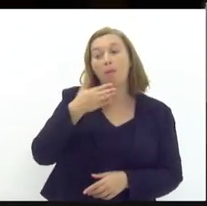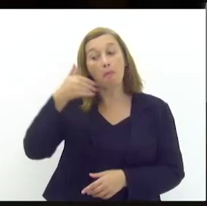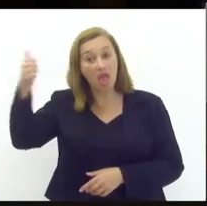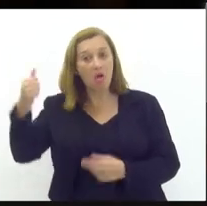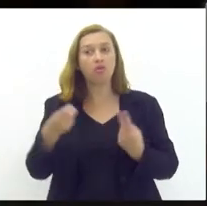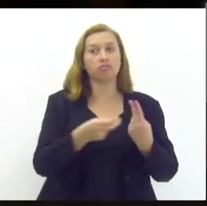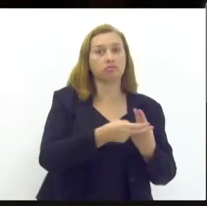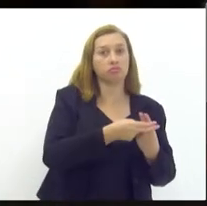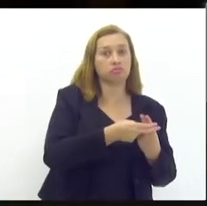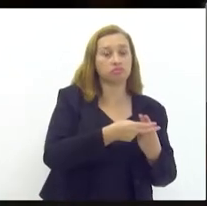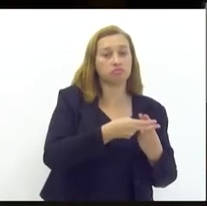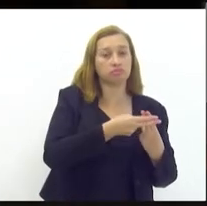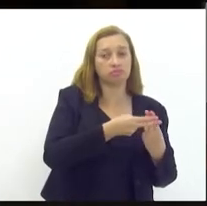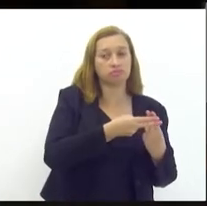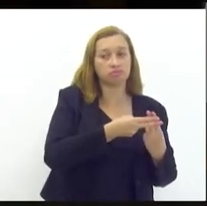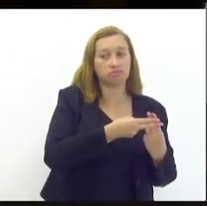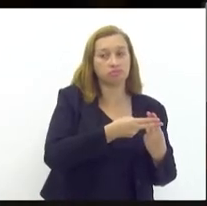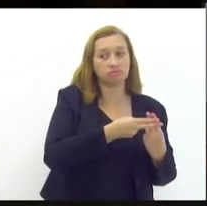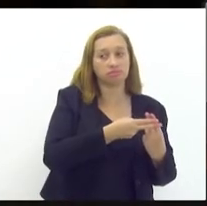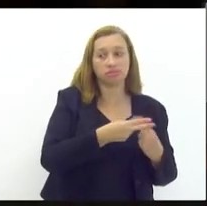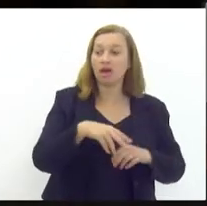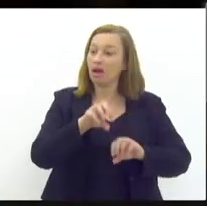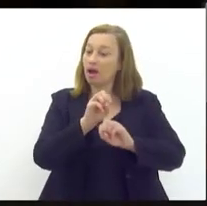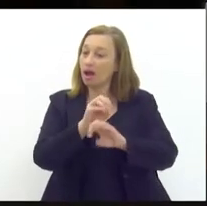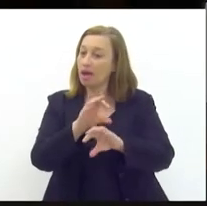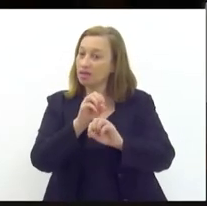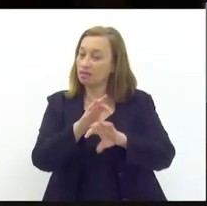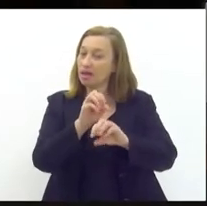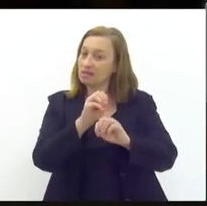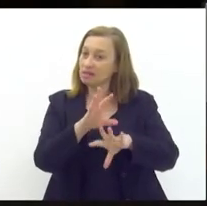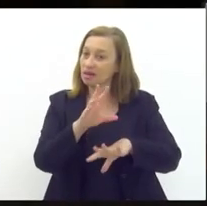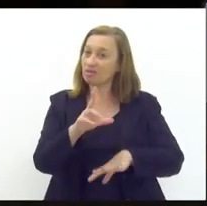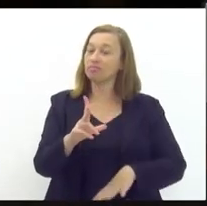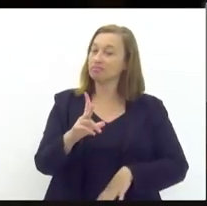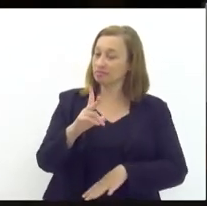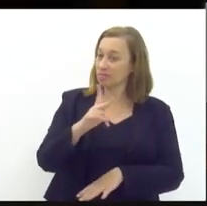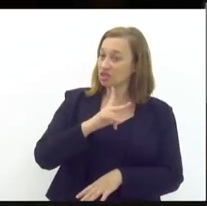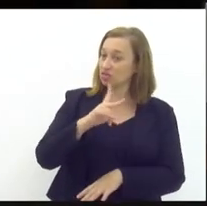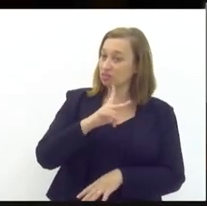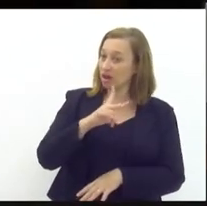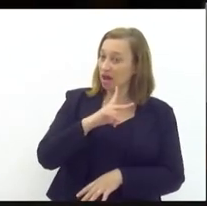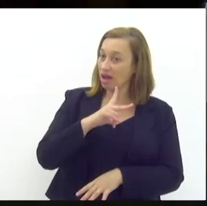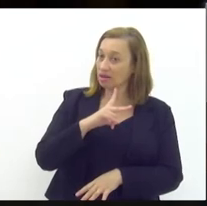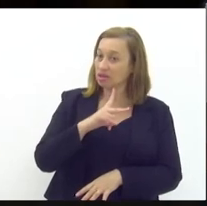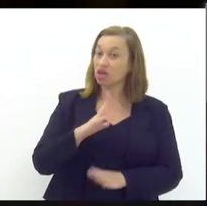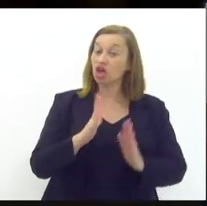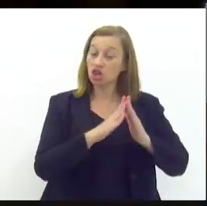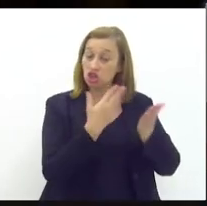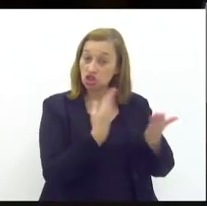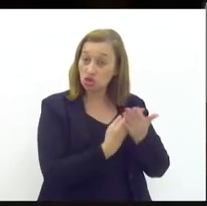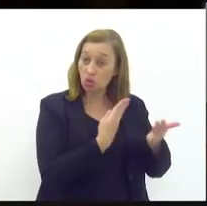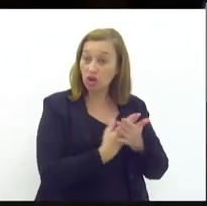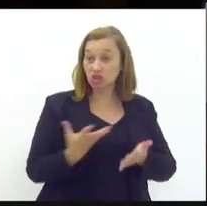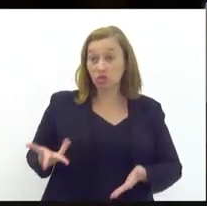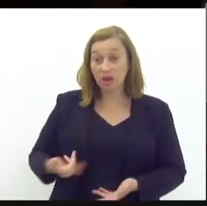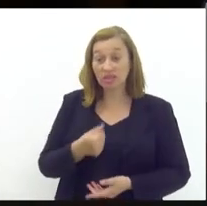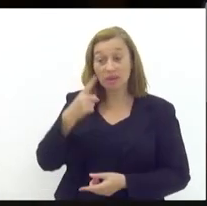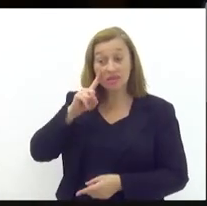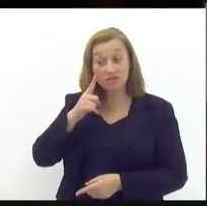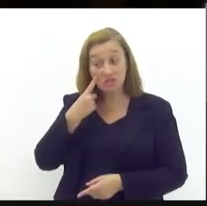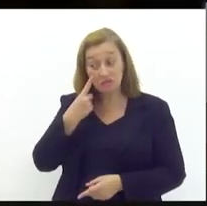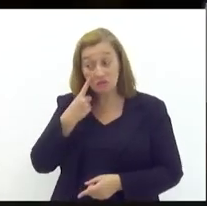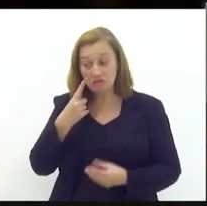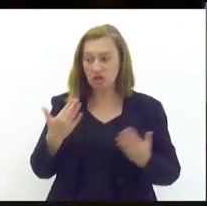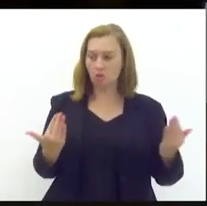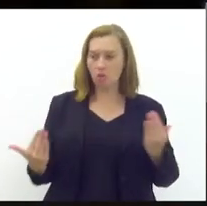é melhor não né a educação privada também Lógico que tem escolas de muita qualidade mas se você for pegar e comparar o